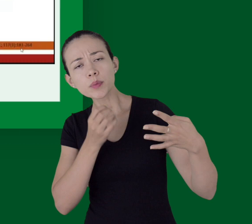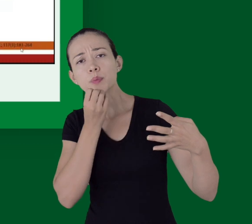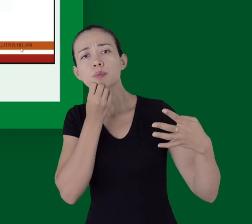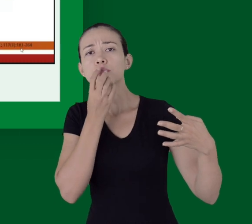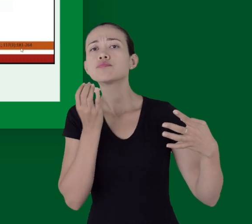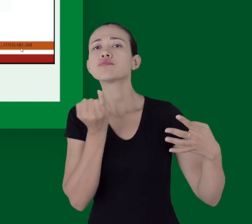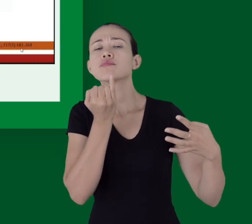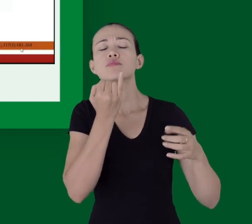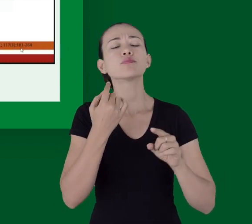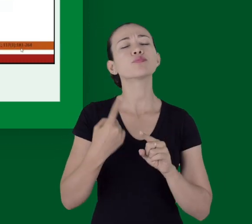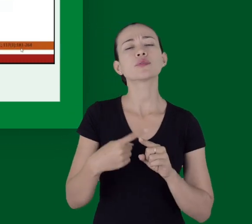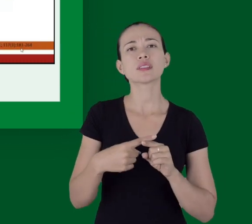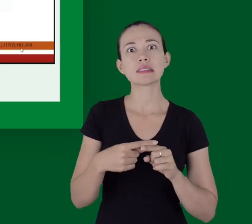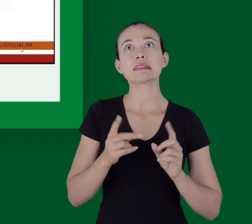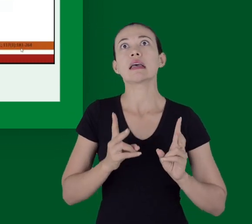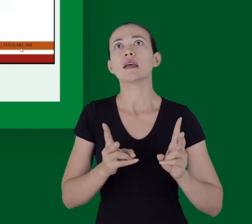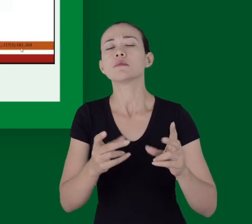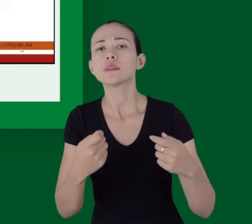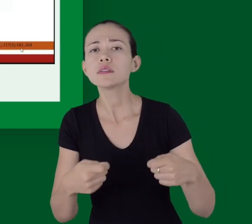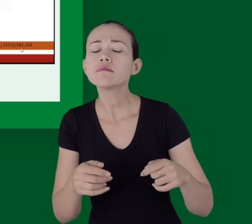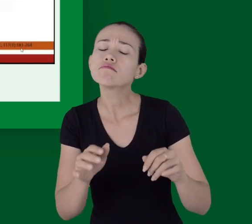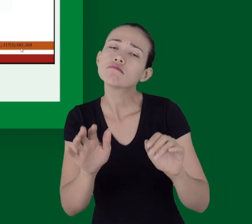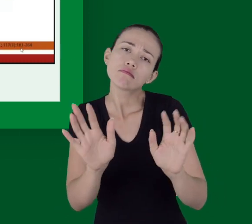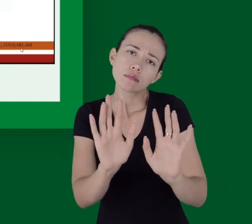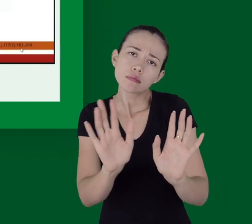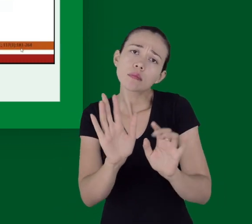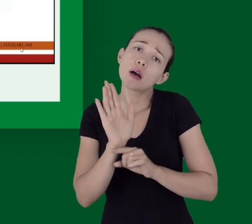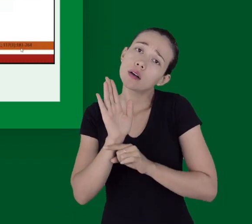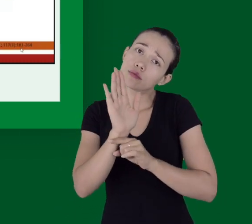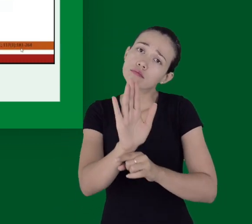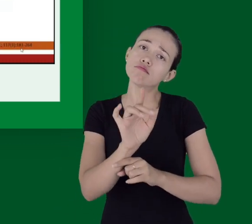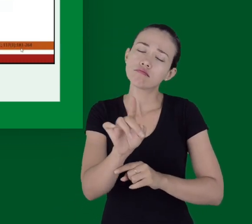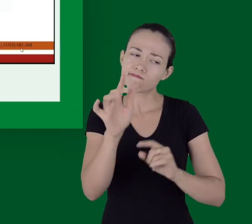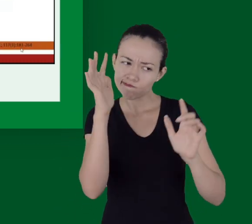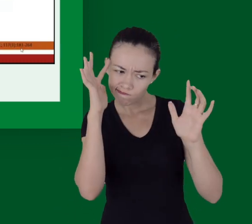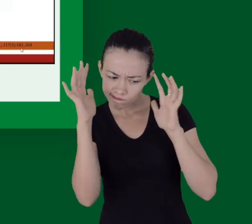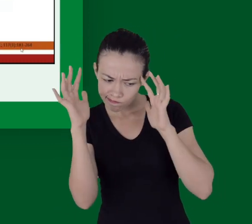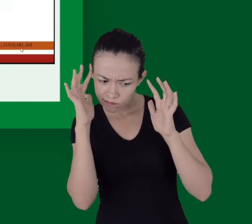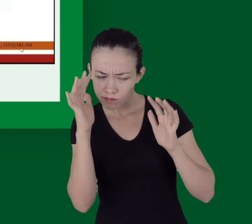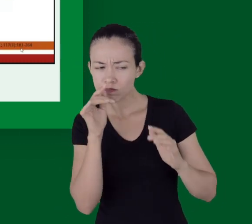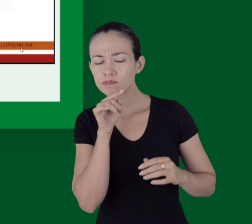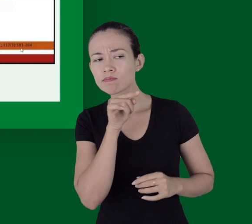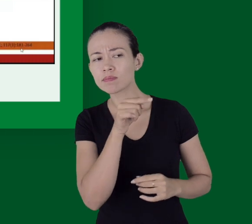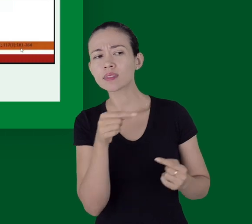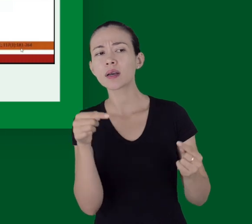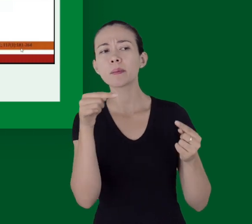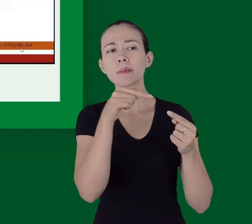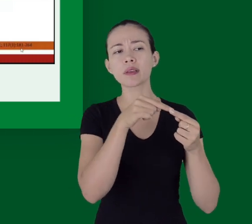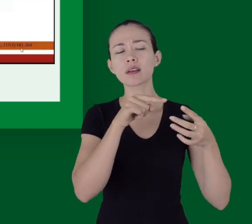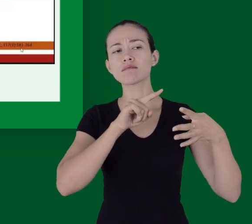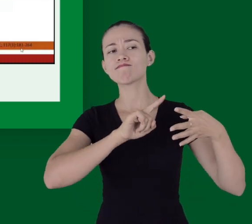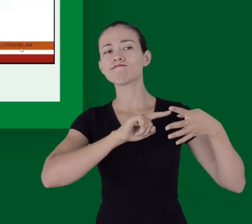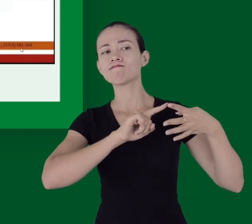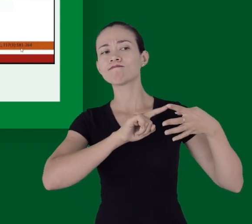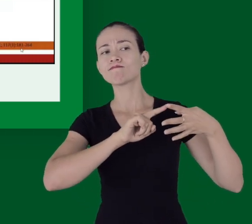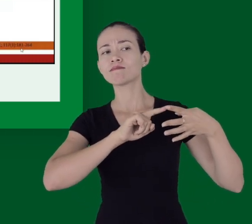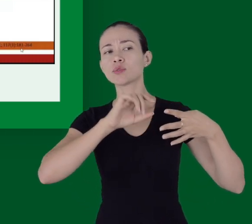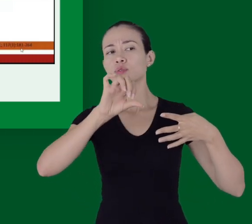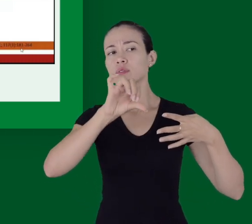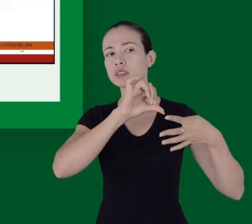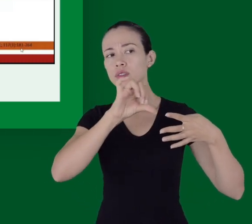essa classificação? Eu vou precisar sempre classificar? Não, é mais para você pensar. Se eu vou levar ela para aquela chance